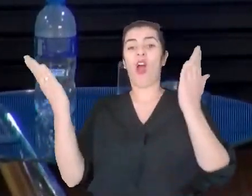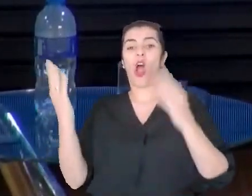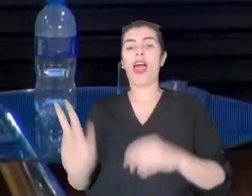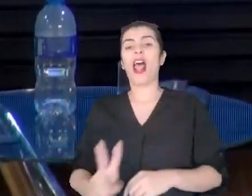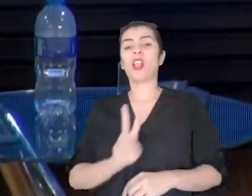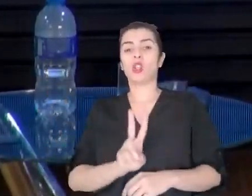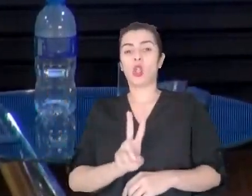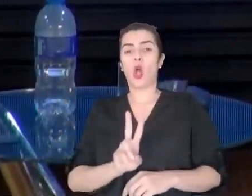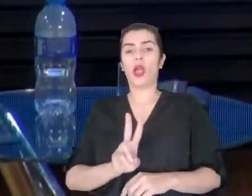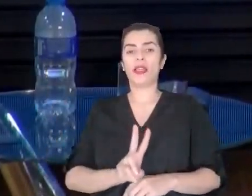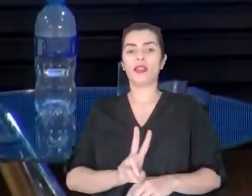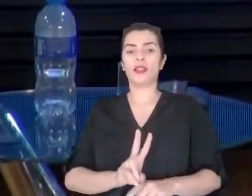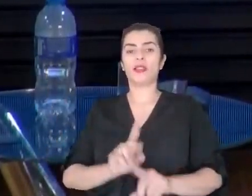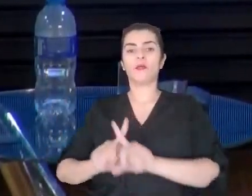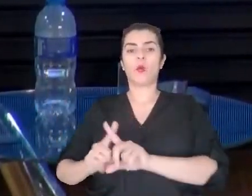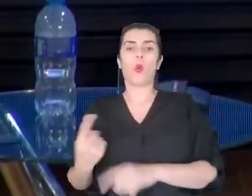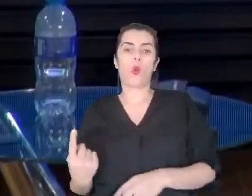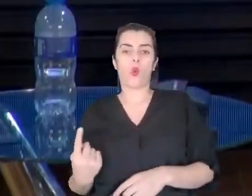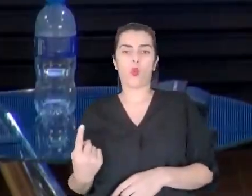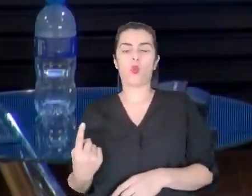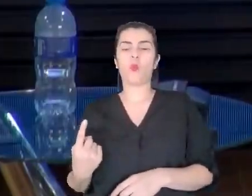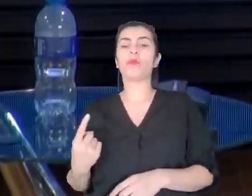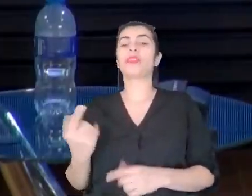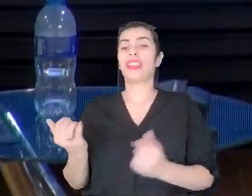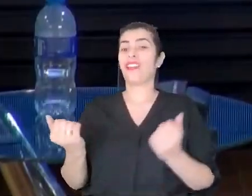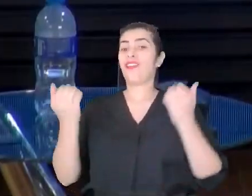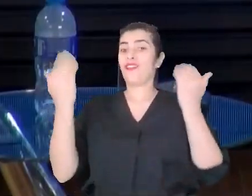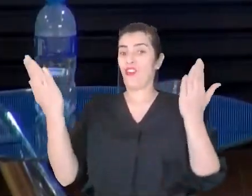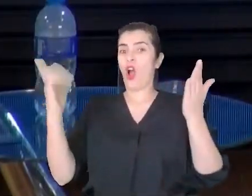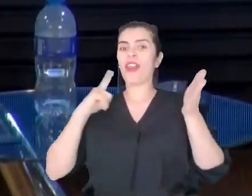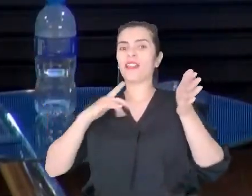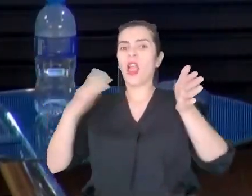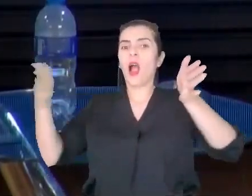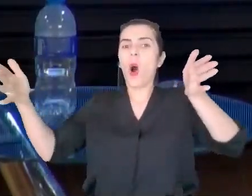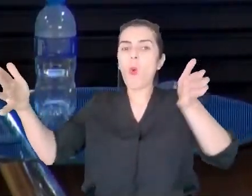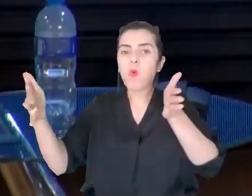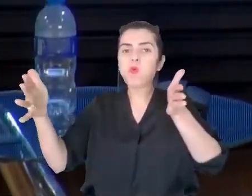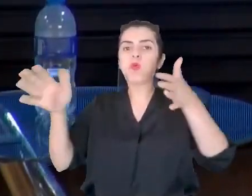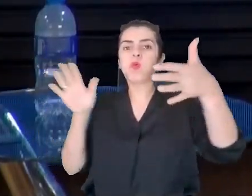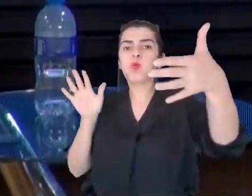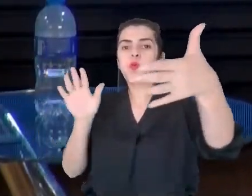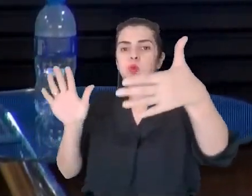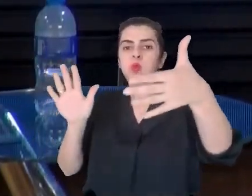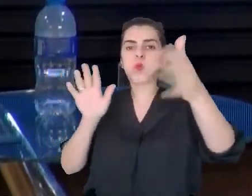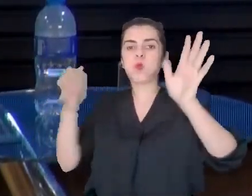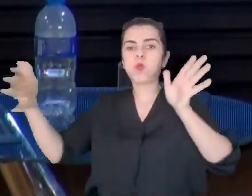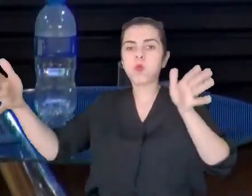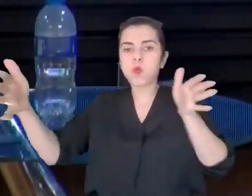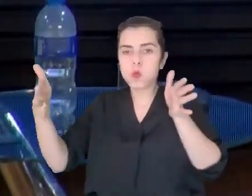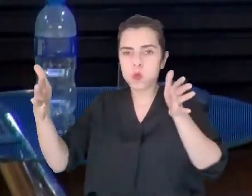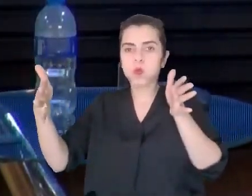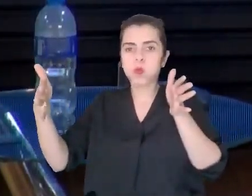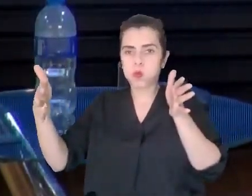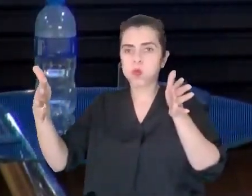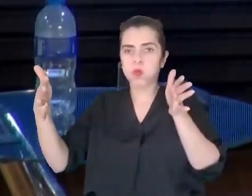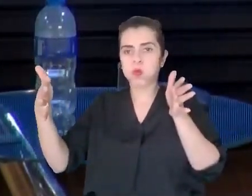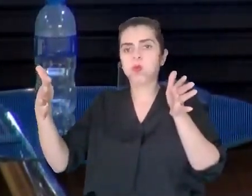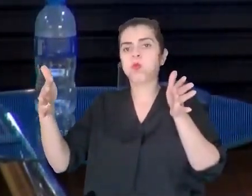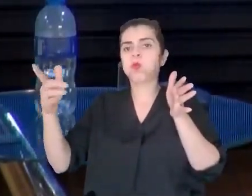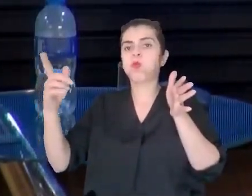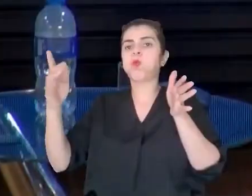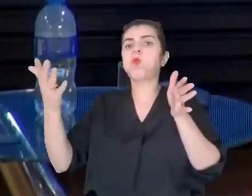E o estéreo, né, compactado com rejeito, né? E depois, na borda, você faz na face, você faz